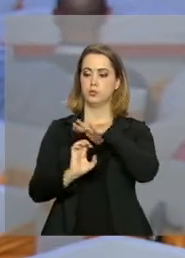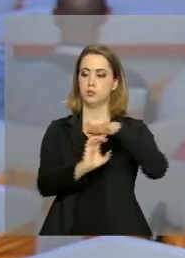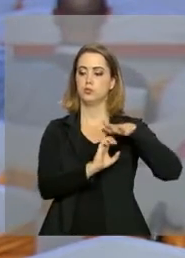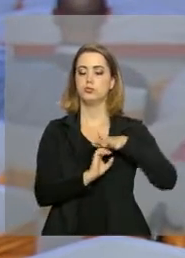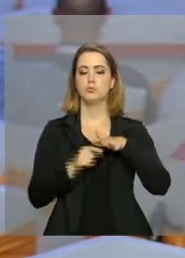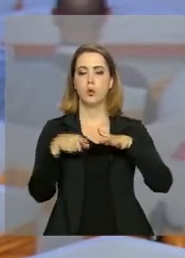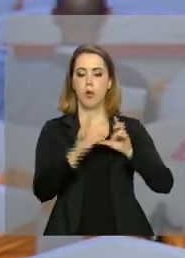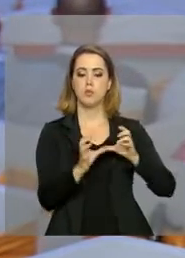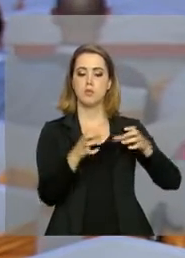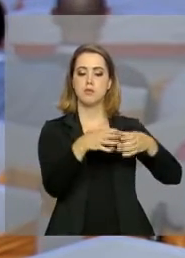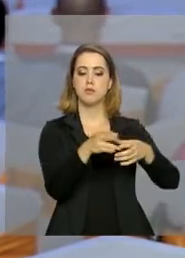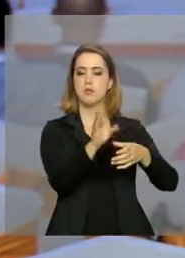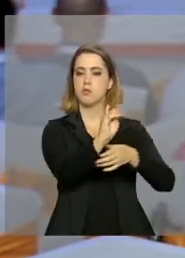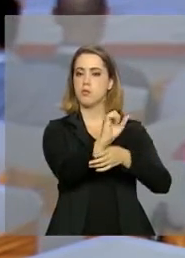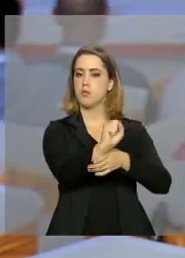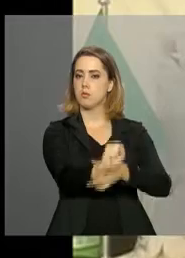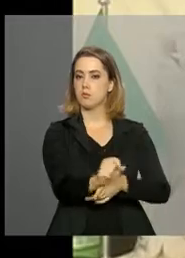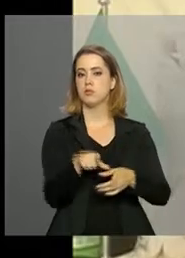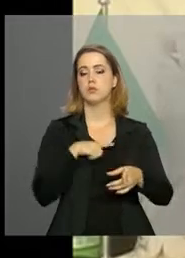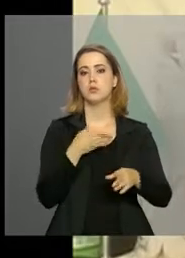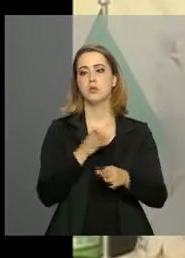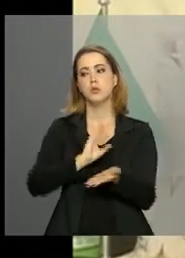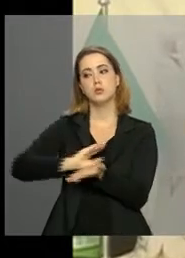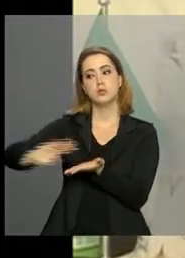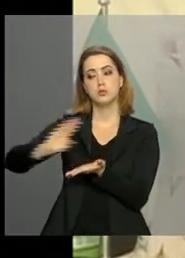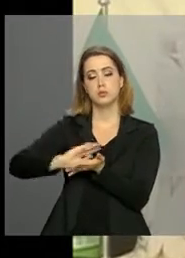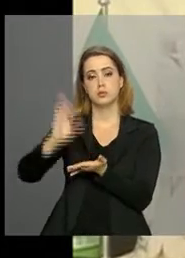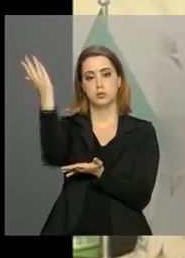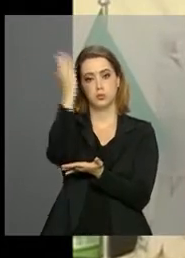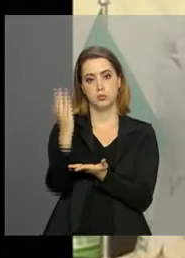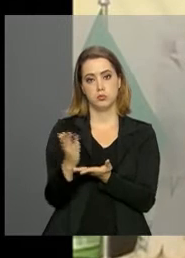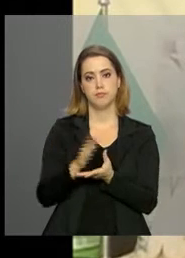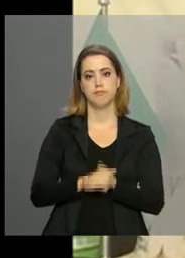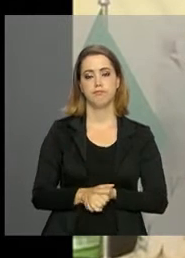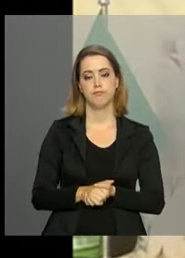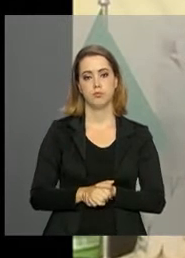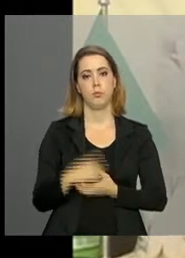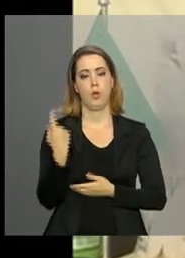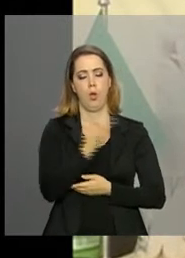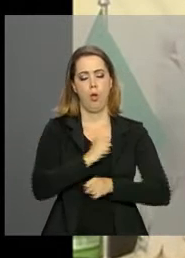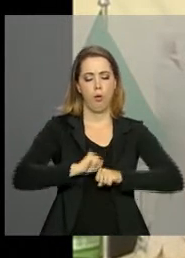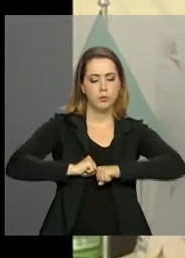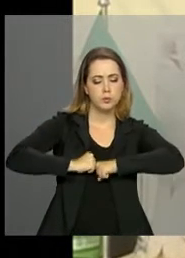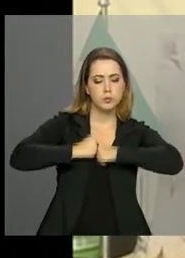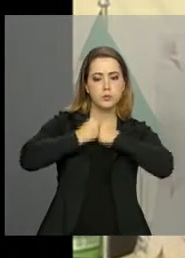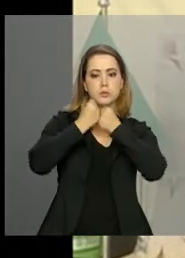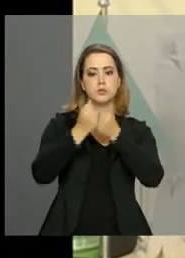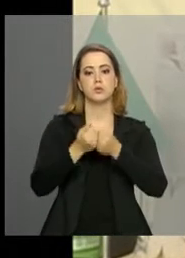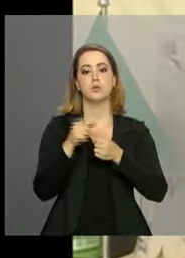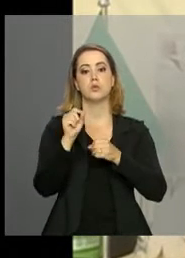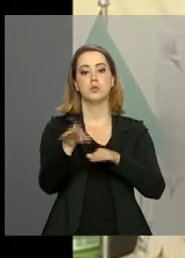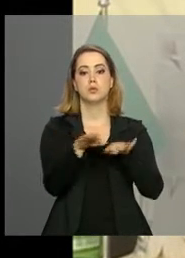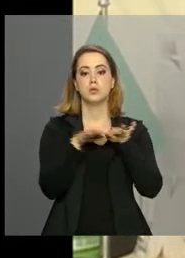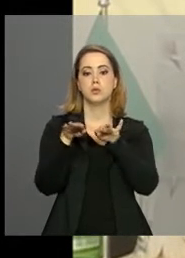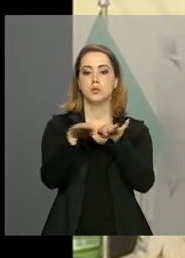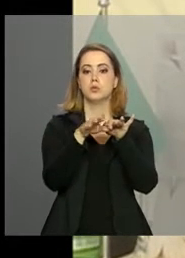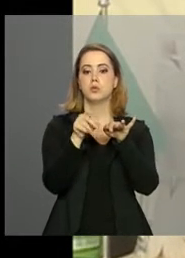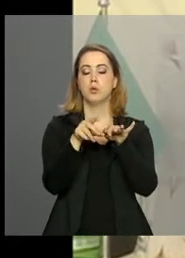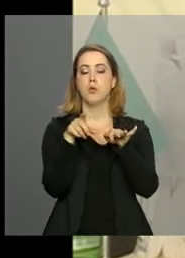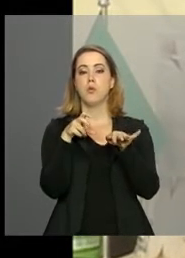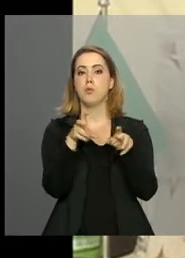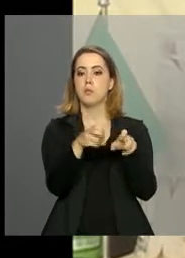do brics a investir no brasil estamos empenhados em melhorar o ambiente de negócios